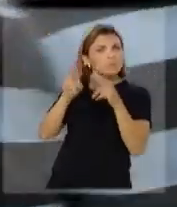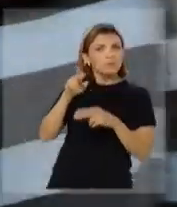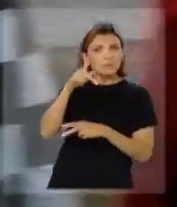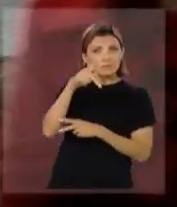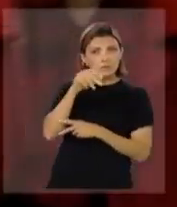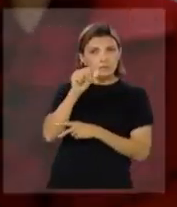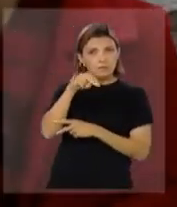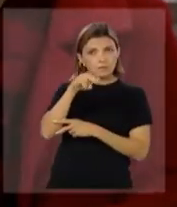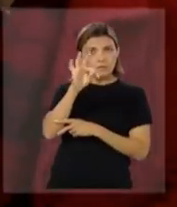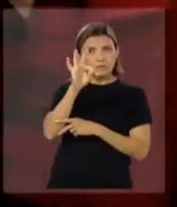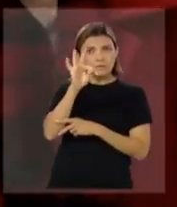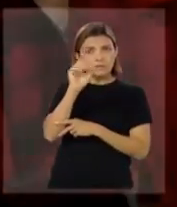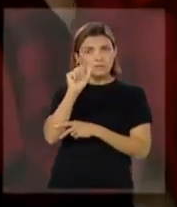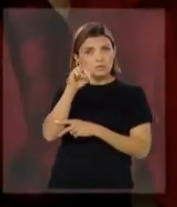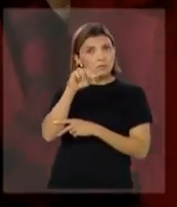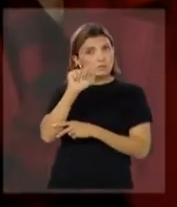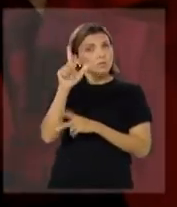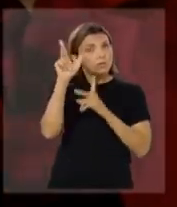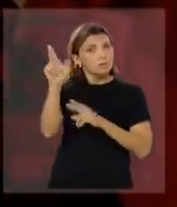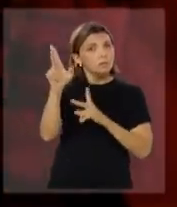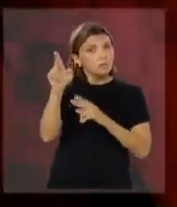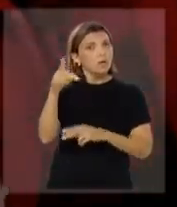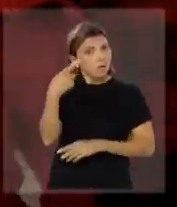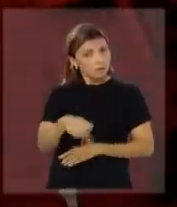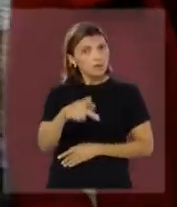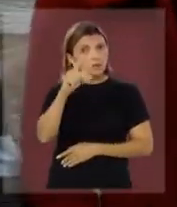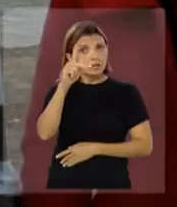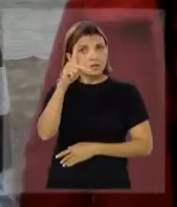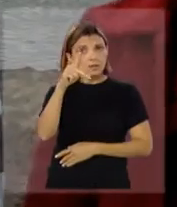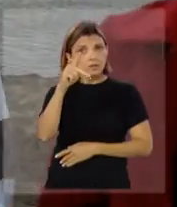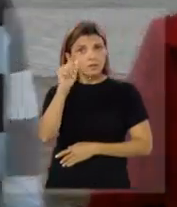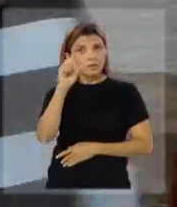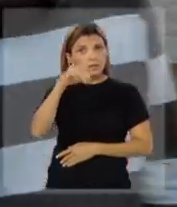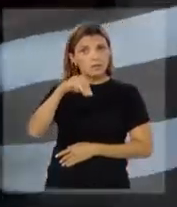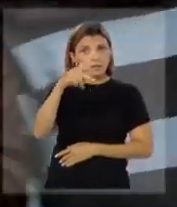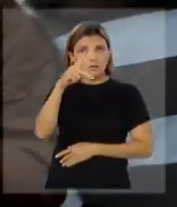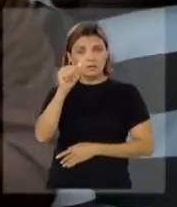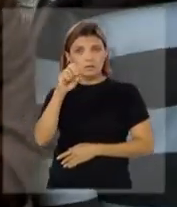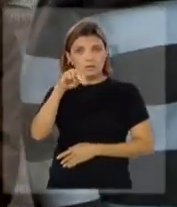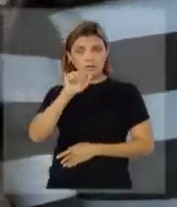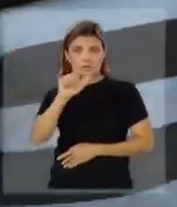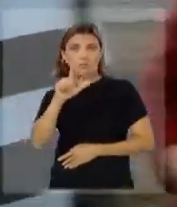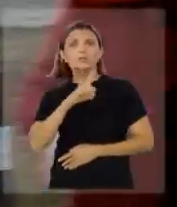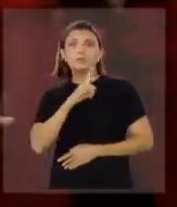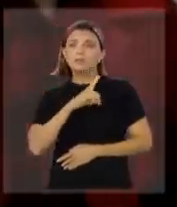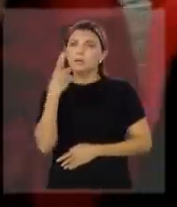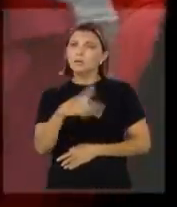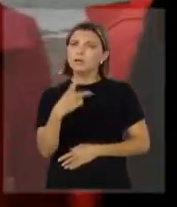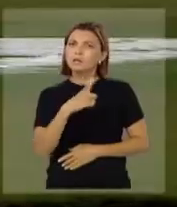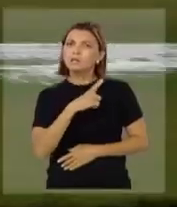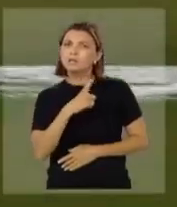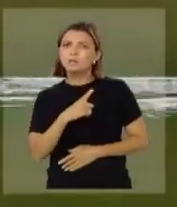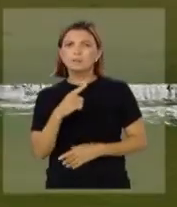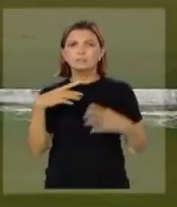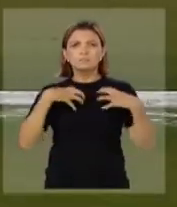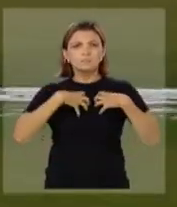Isso mesmo, tanto que aqui nós chamamos de Pampanal. Ah, Pampanal, que da hora. Aqui também é um belo